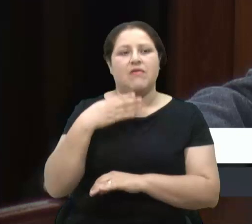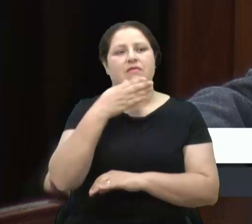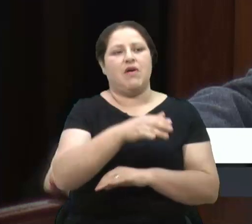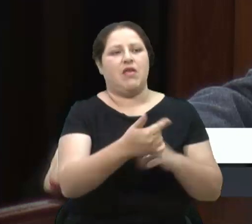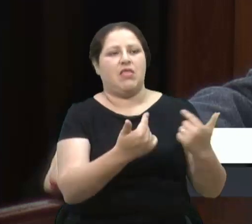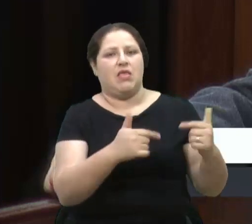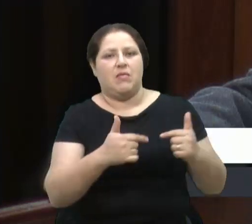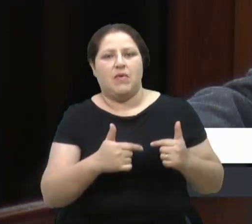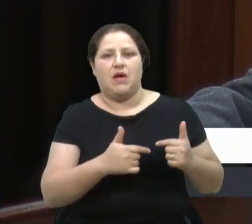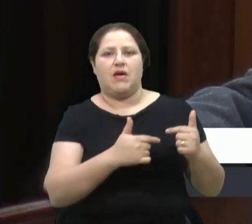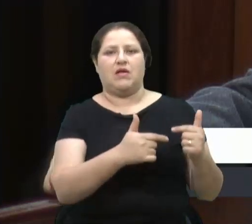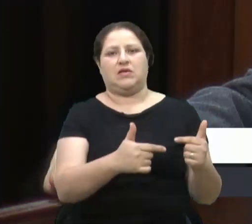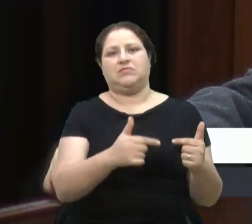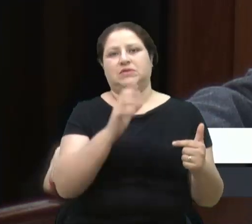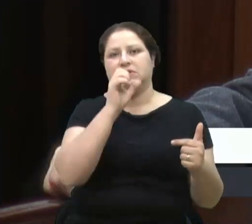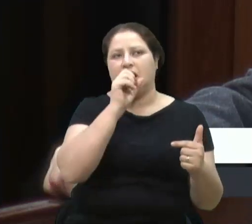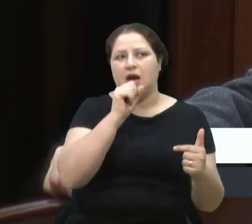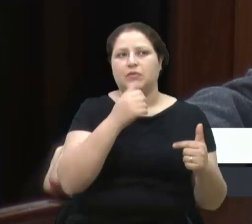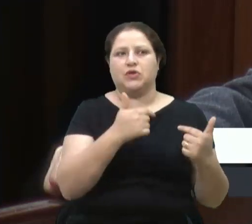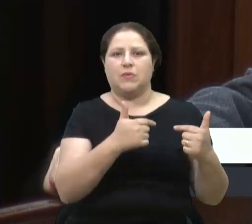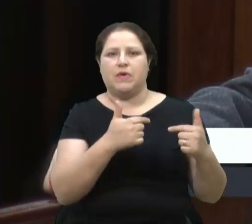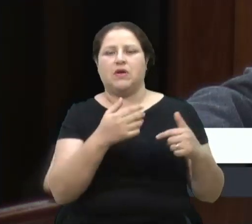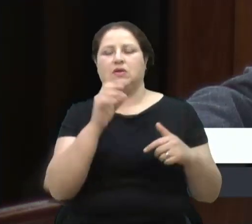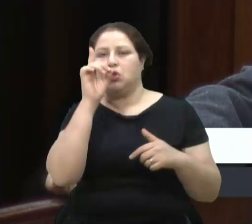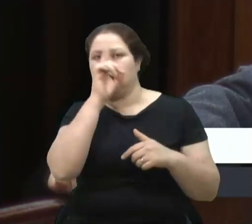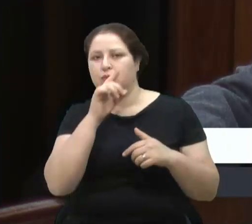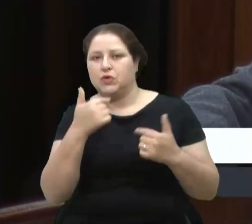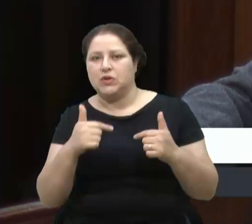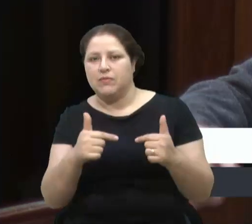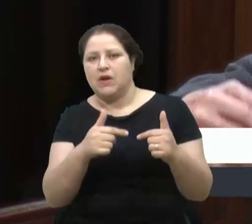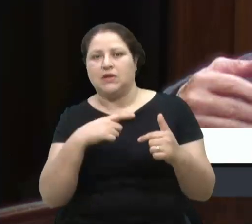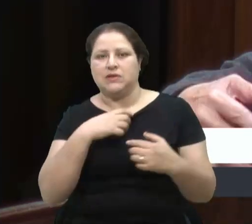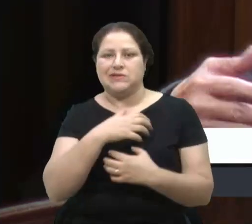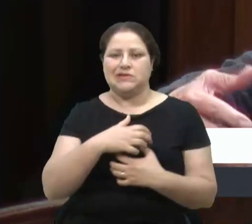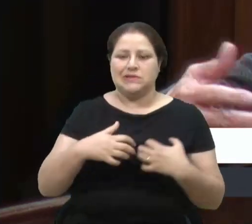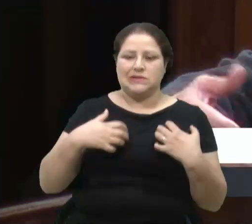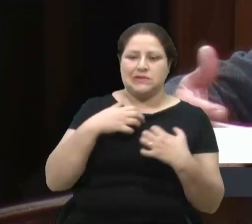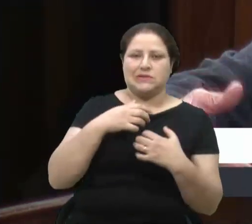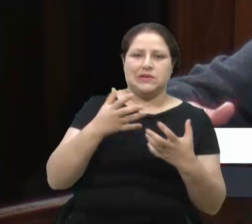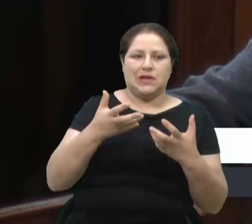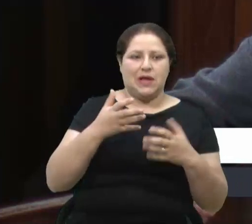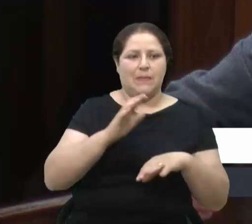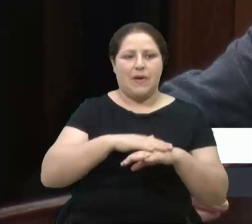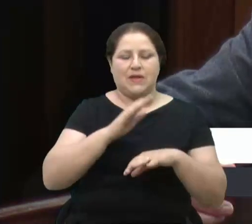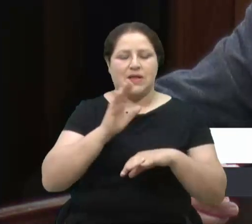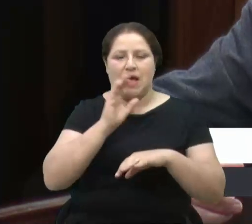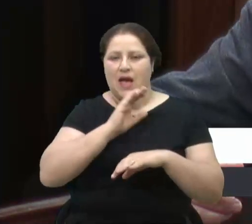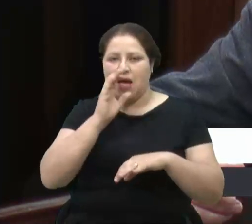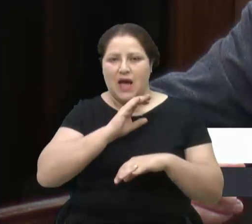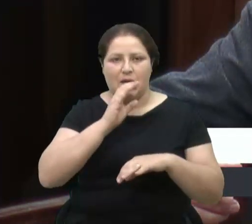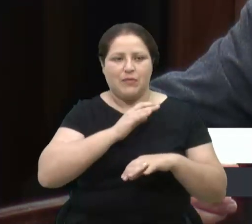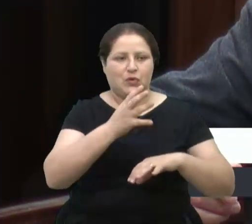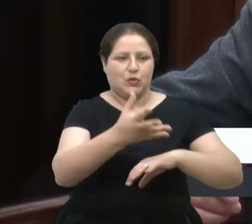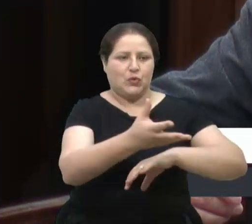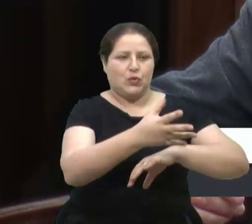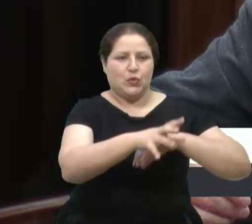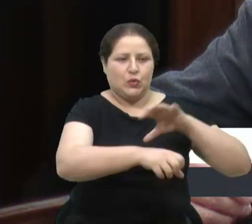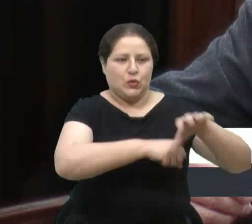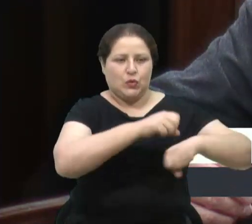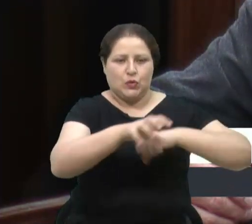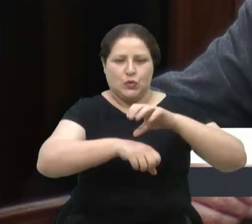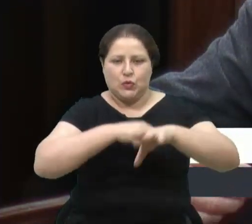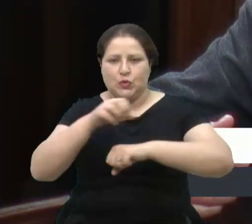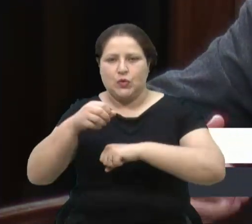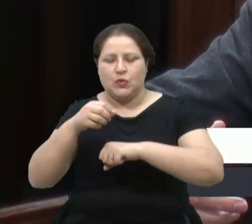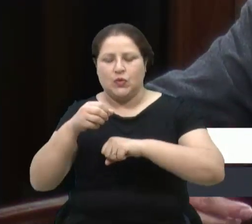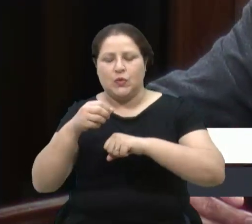e por vezes numa angústia muito forte tentando acelerar a colheita para que ele escape de